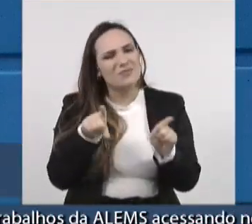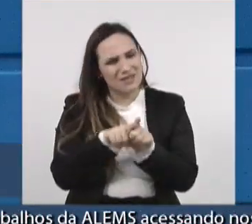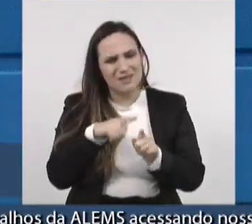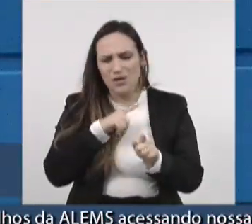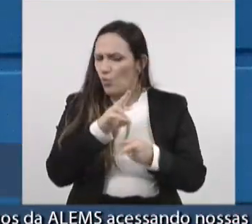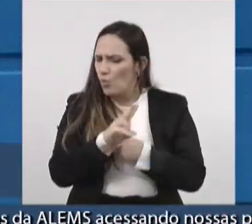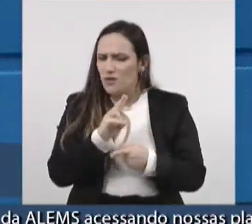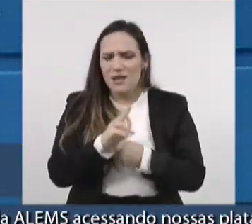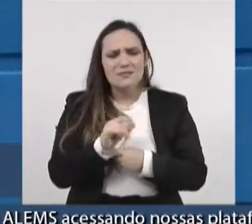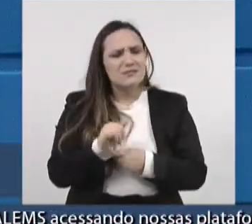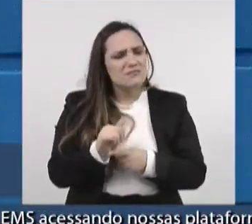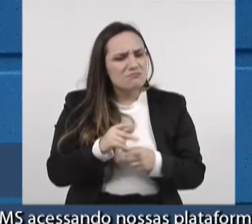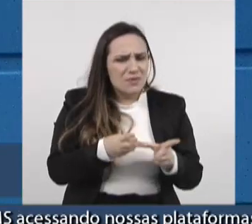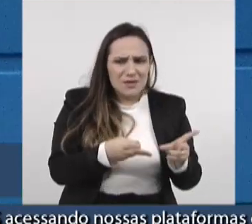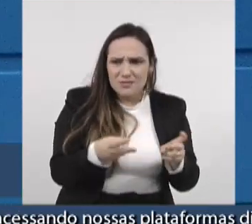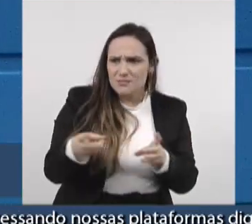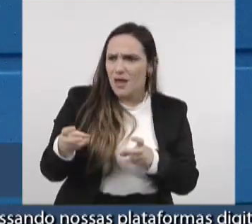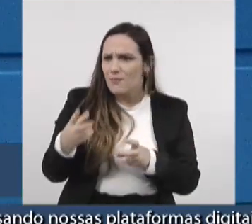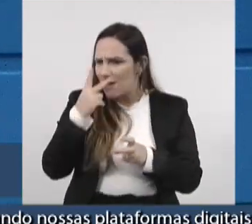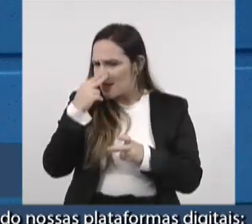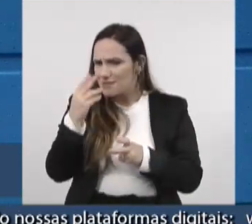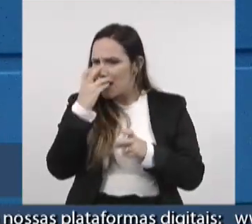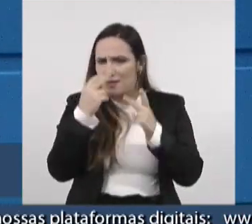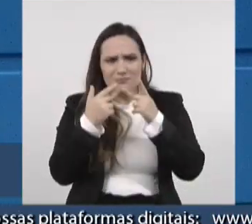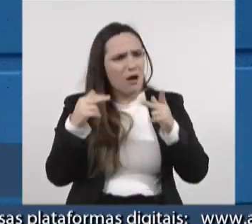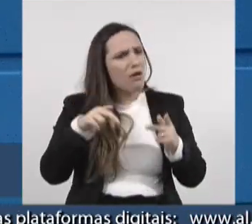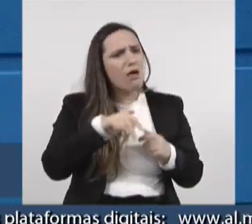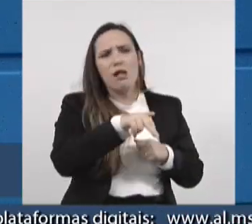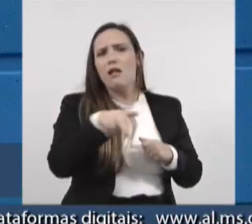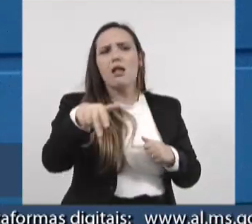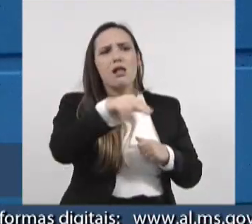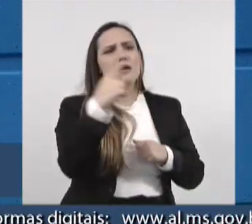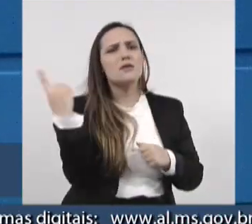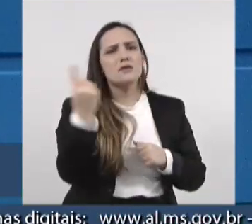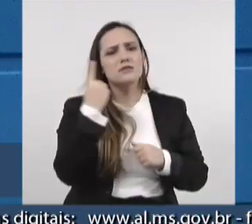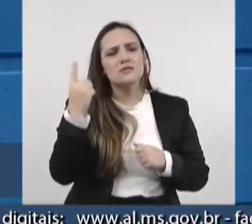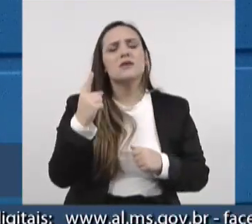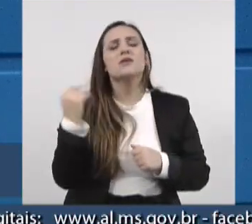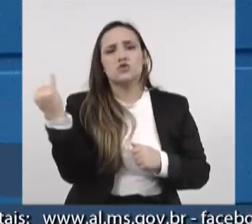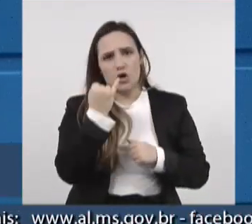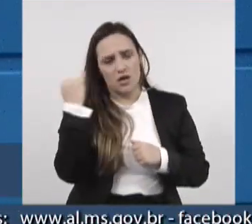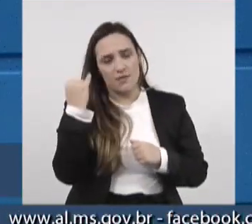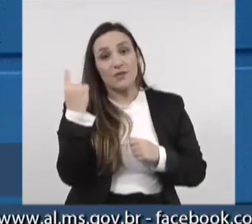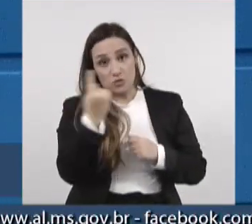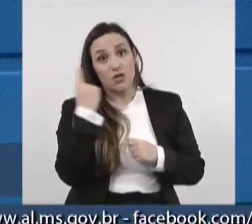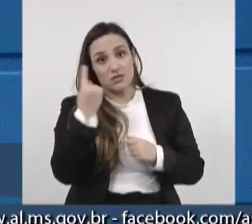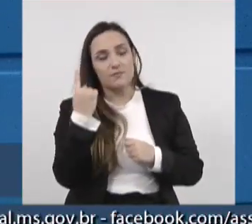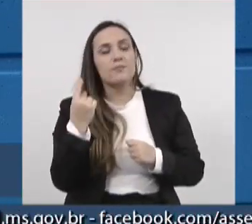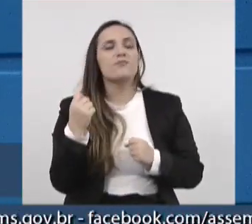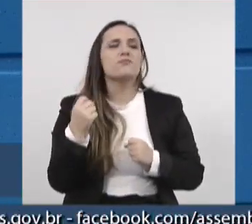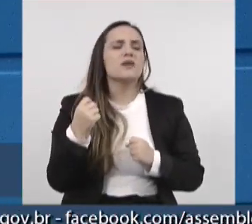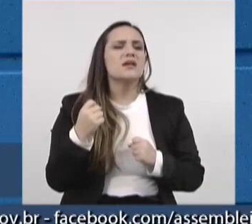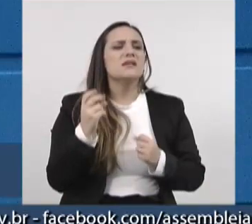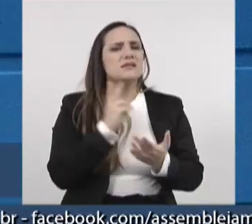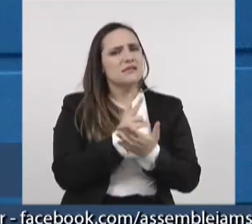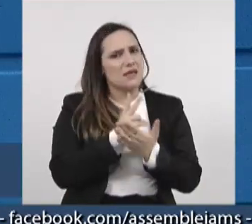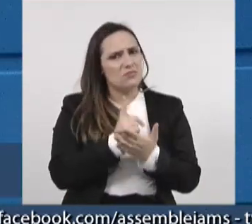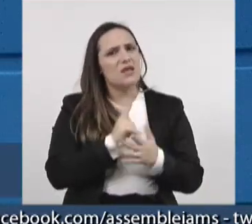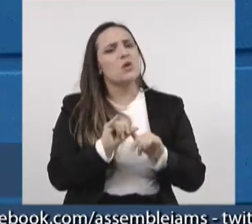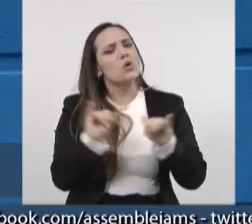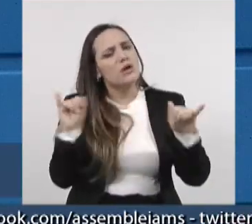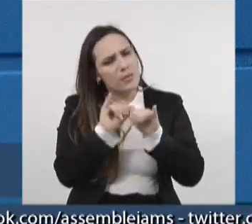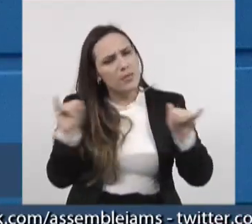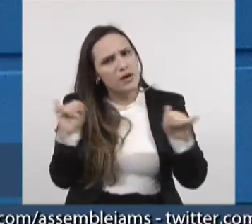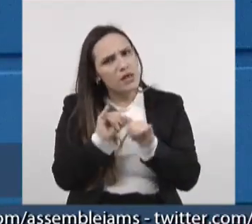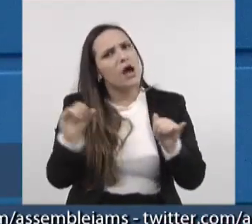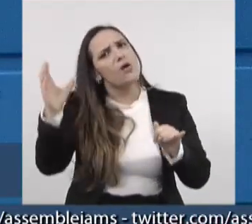em situação vulnerável e de abandono, promovendo campanhas de conscientização junto à população, incentivando e